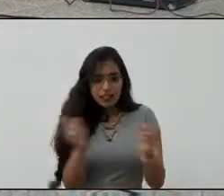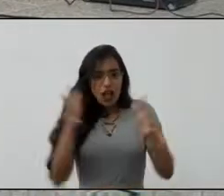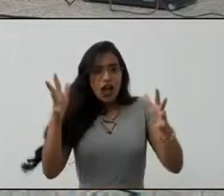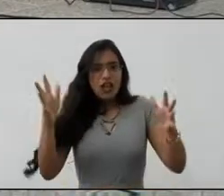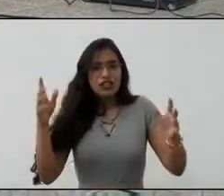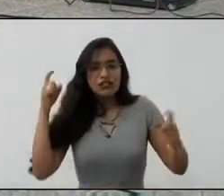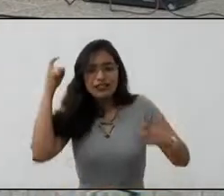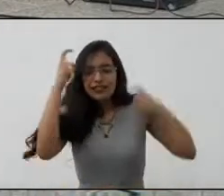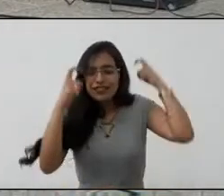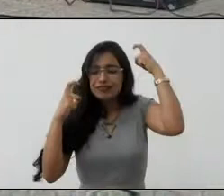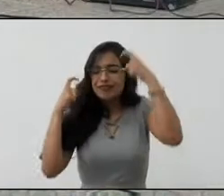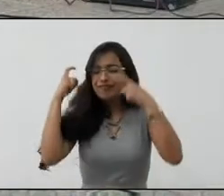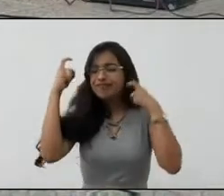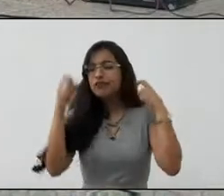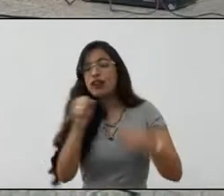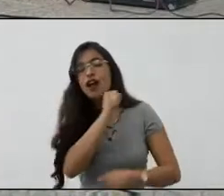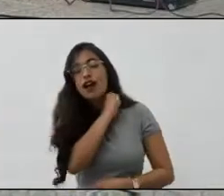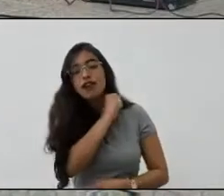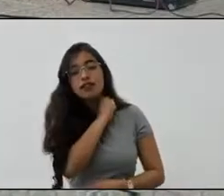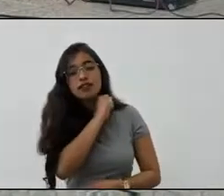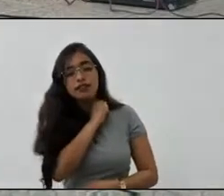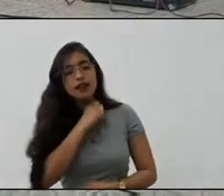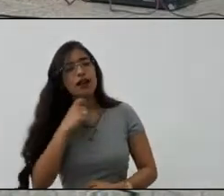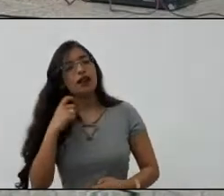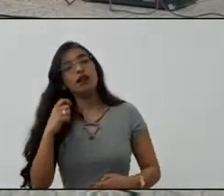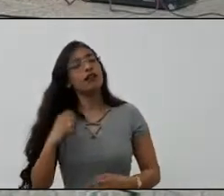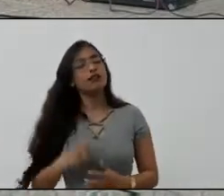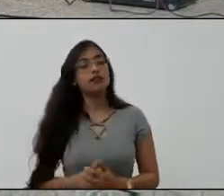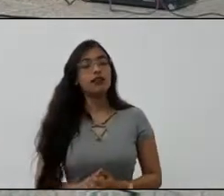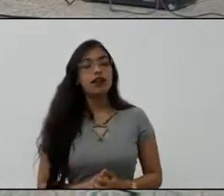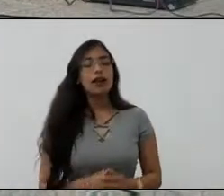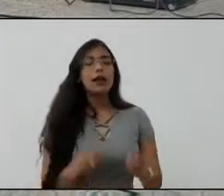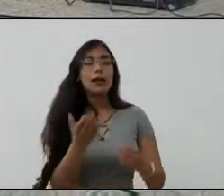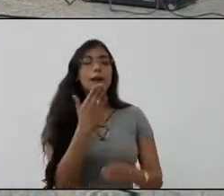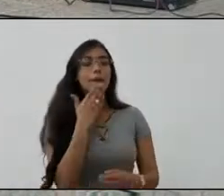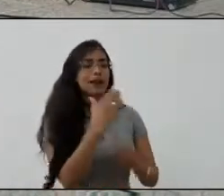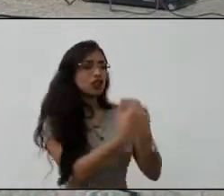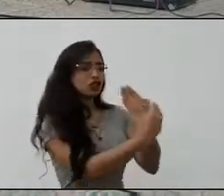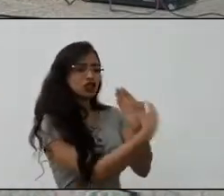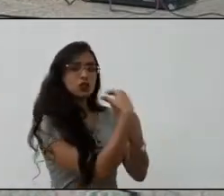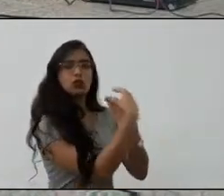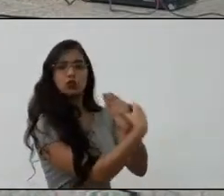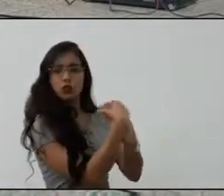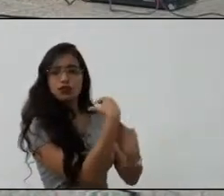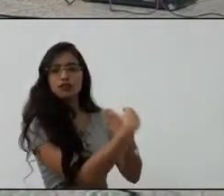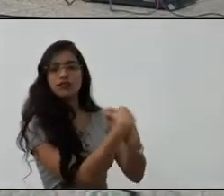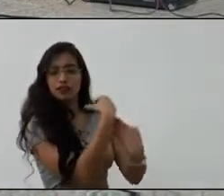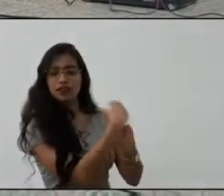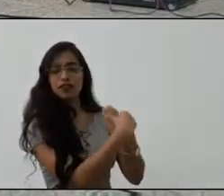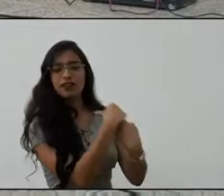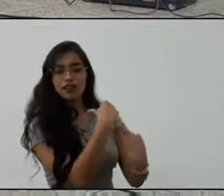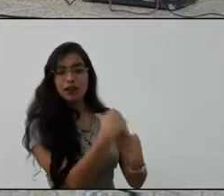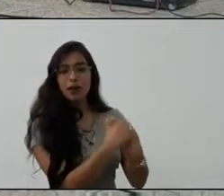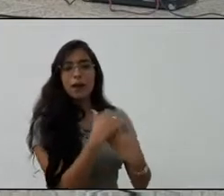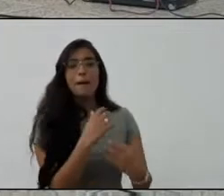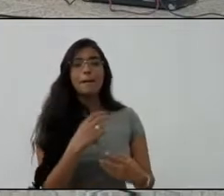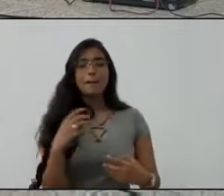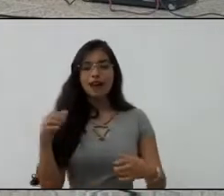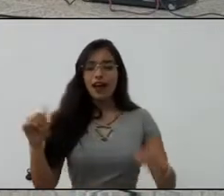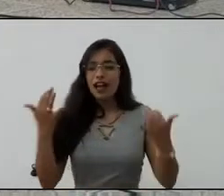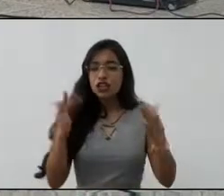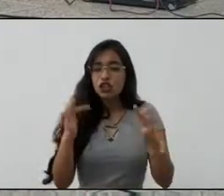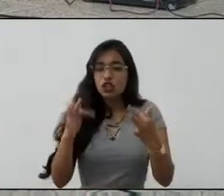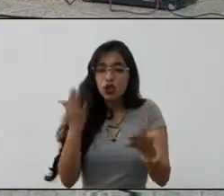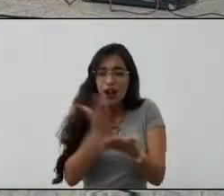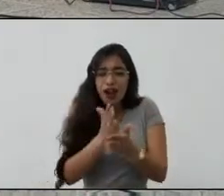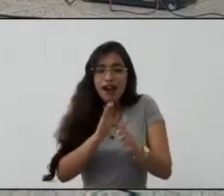de preocupação e de estresse, e nos pedisse um conselho, uma receita para amenizar aquela dor que corrói